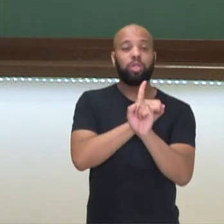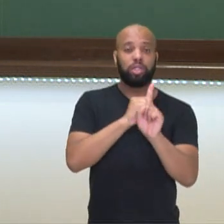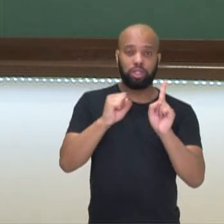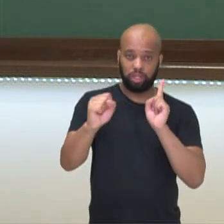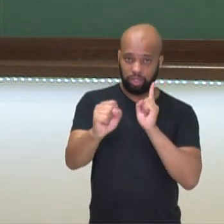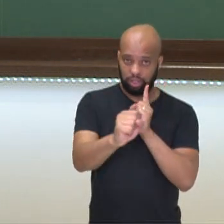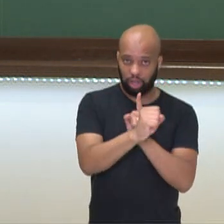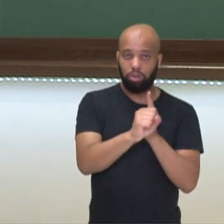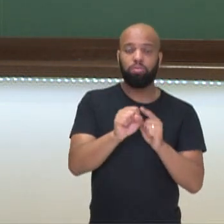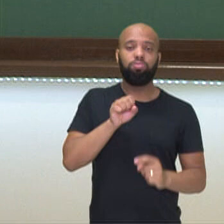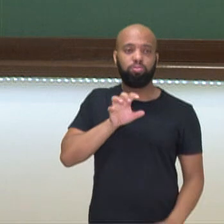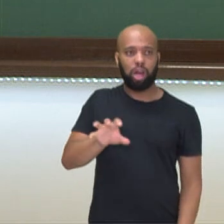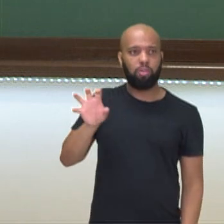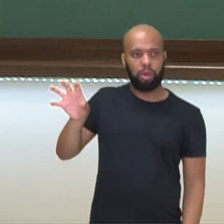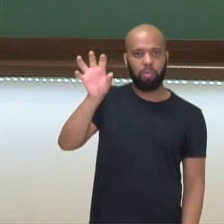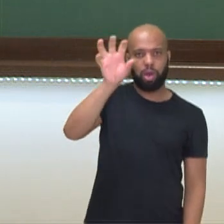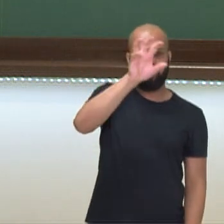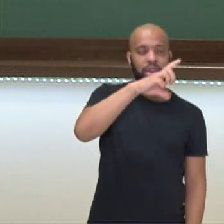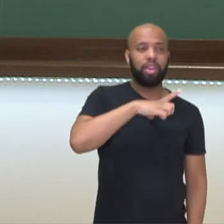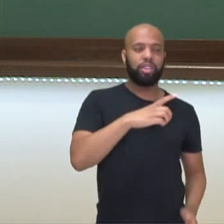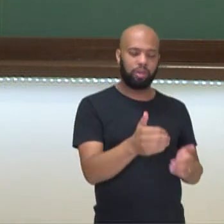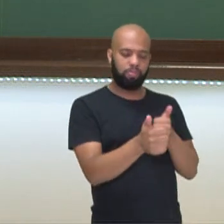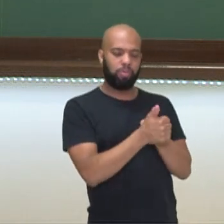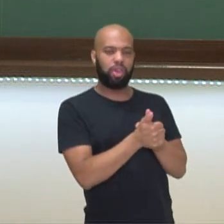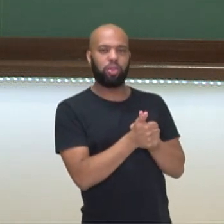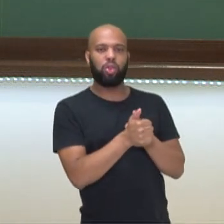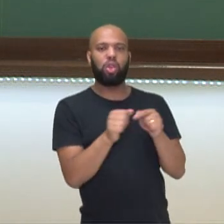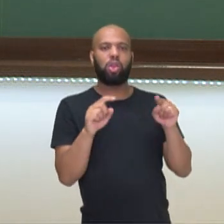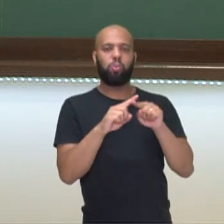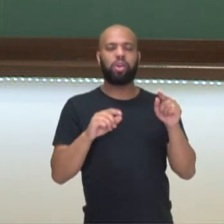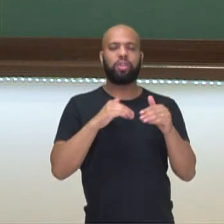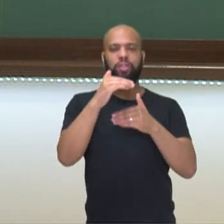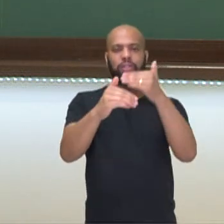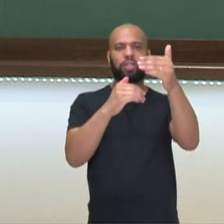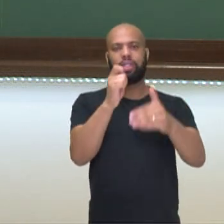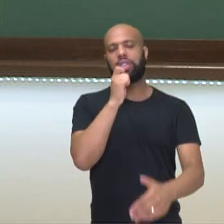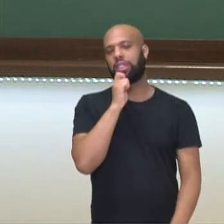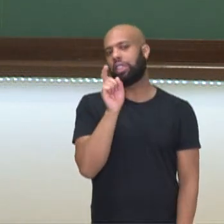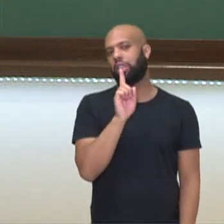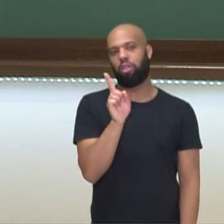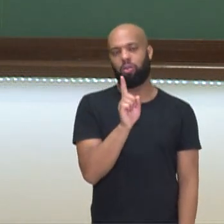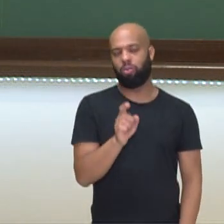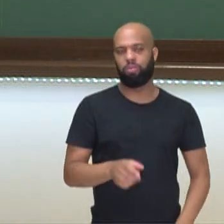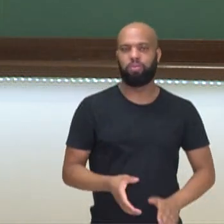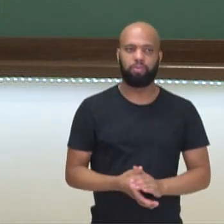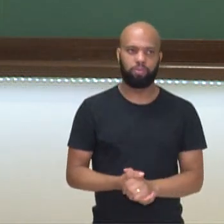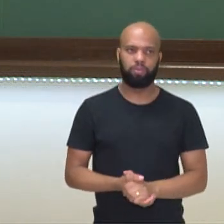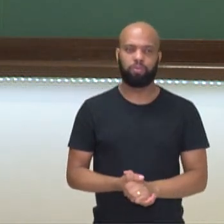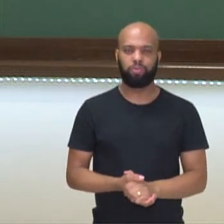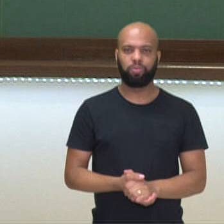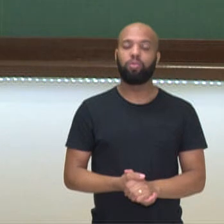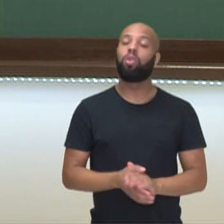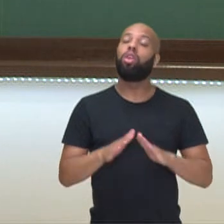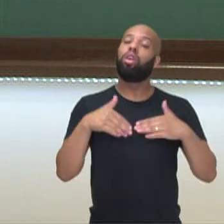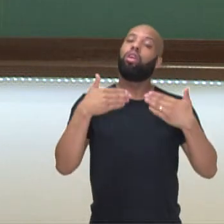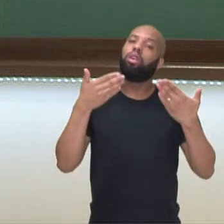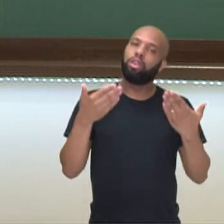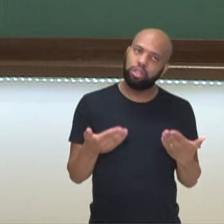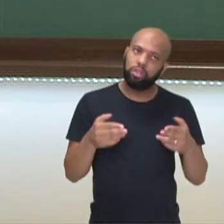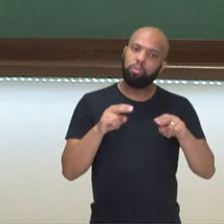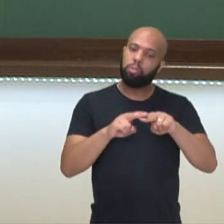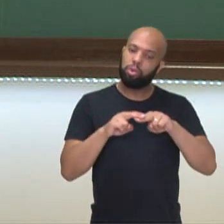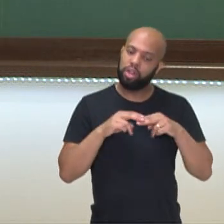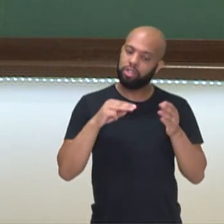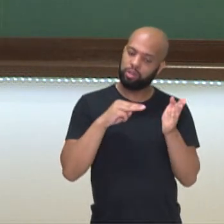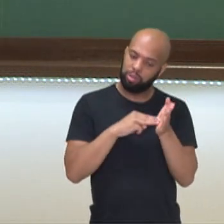social dessas regiões que estão próximas e que não apresentam um grau de desenvolvimento tecnológico tão grande. Por isso,